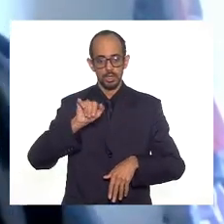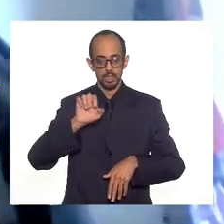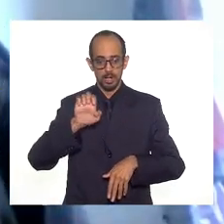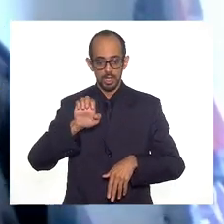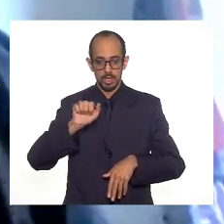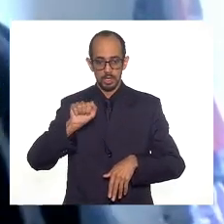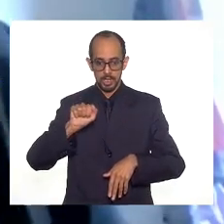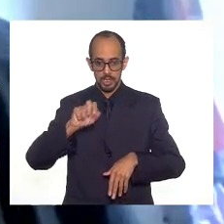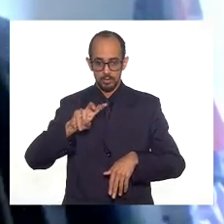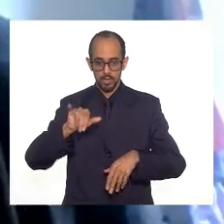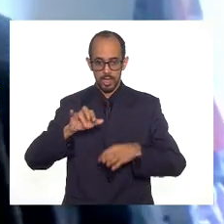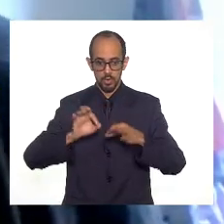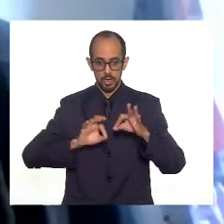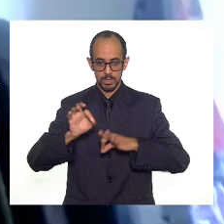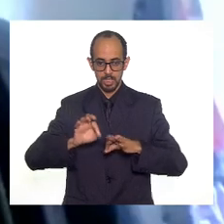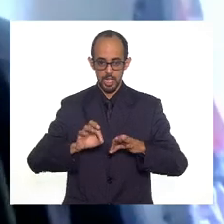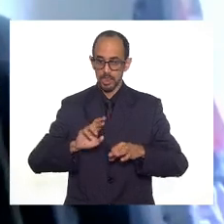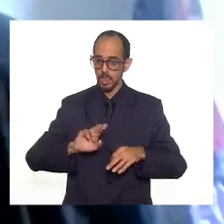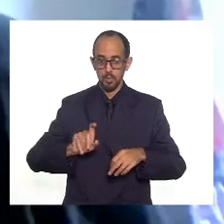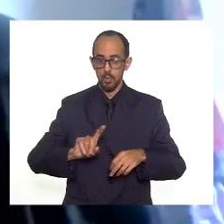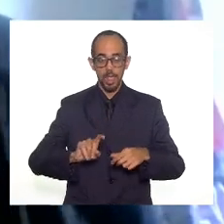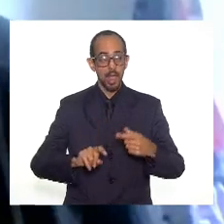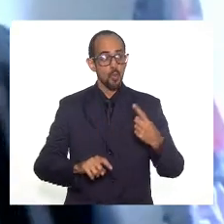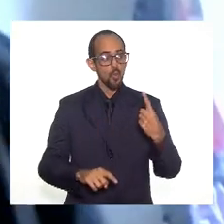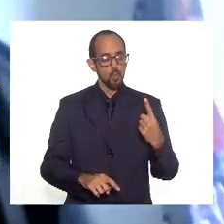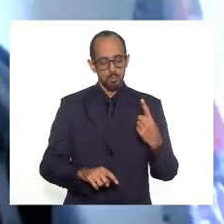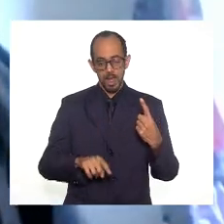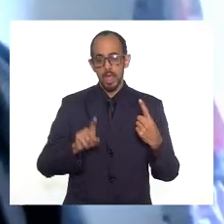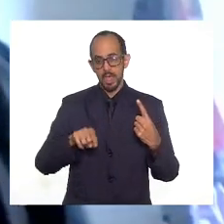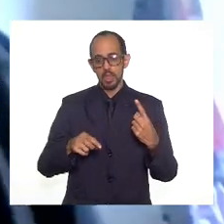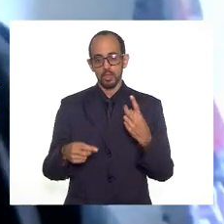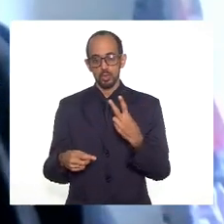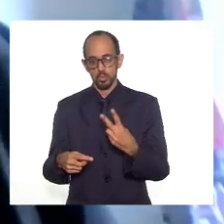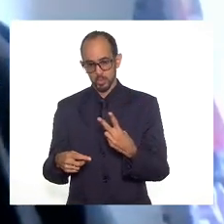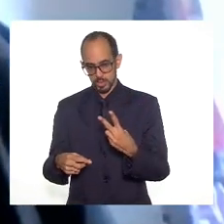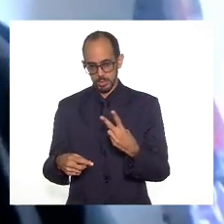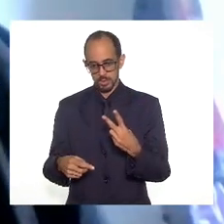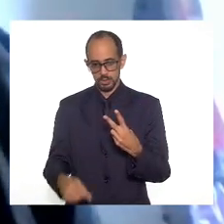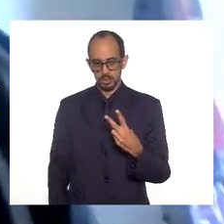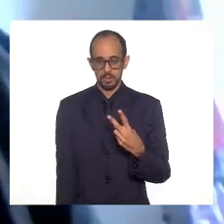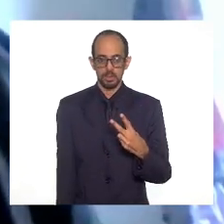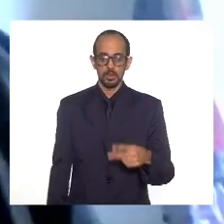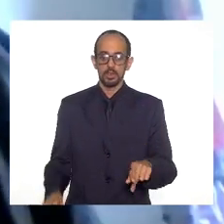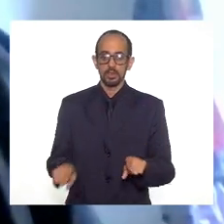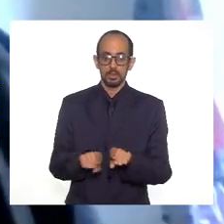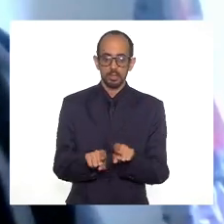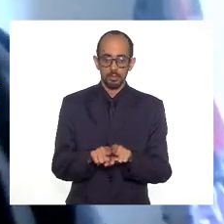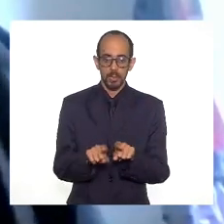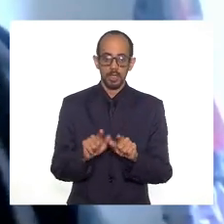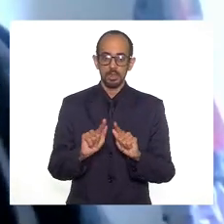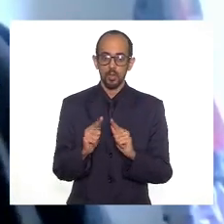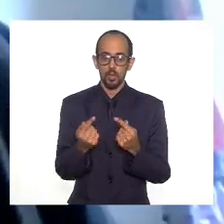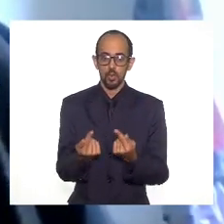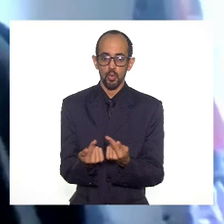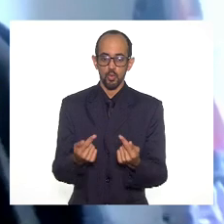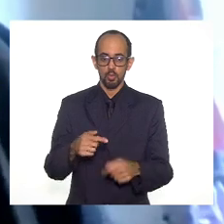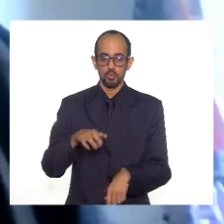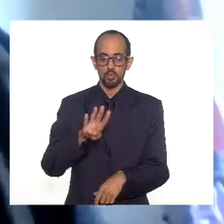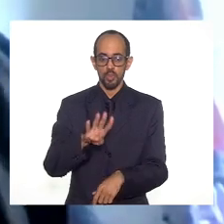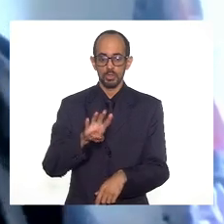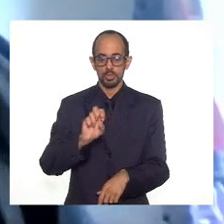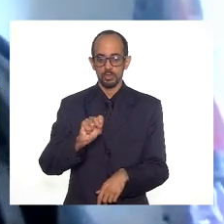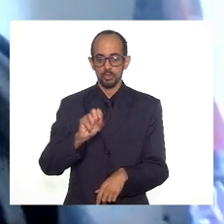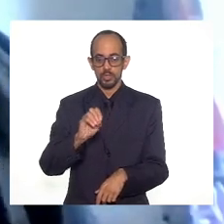organizar. Então, já são não uma, mas duas audiências públicas. Há um grupo, só em Petrópolis, de